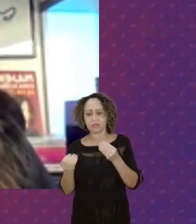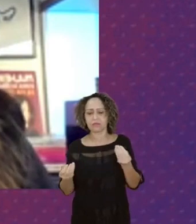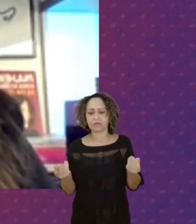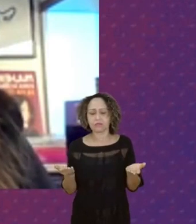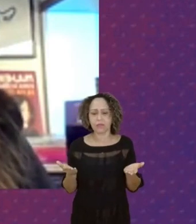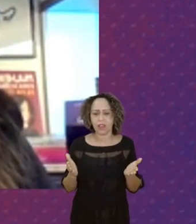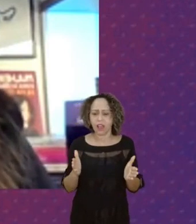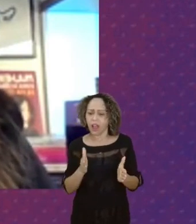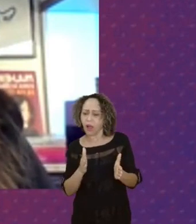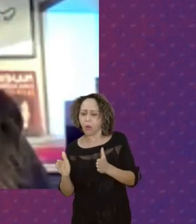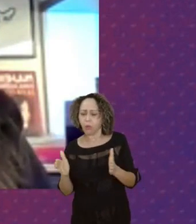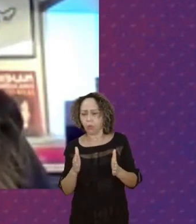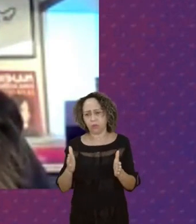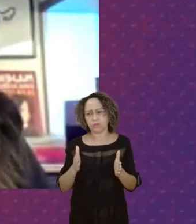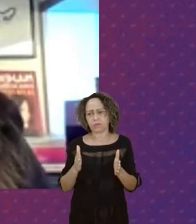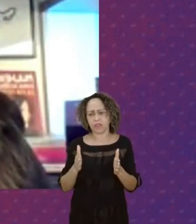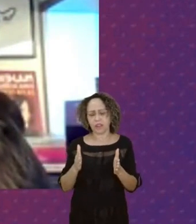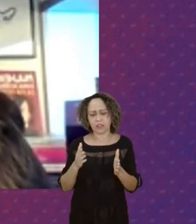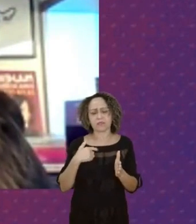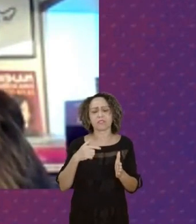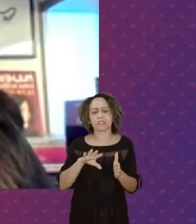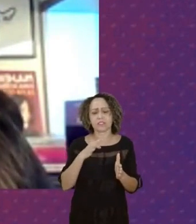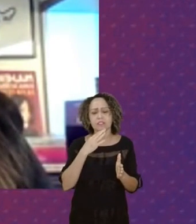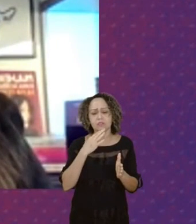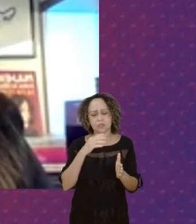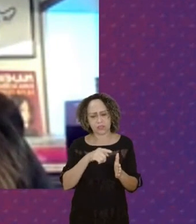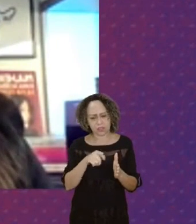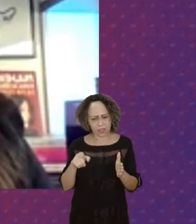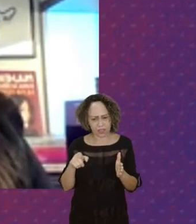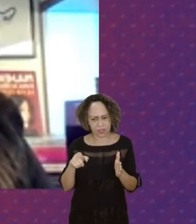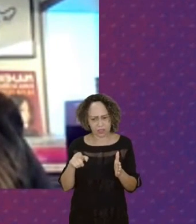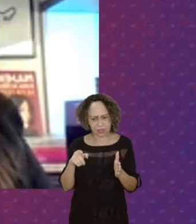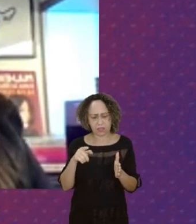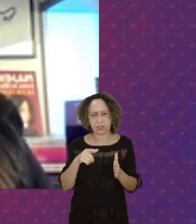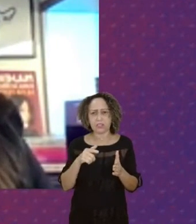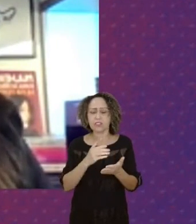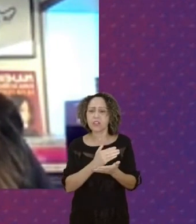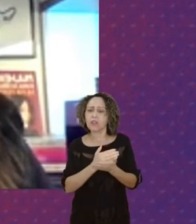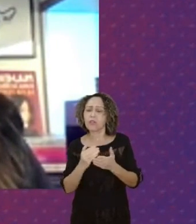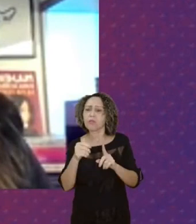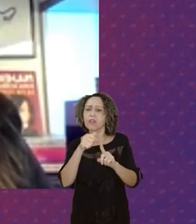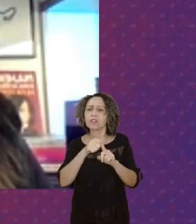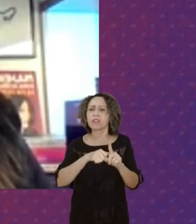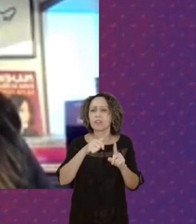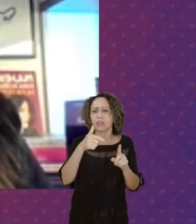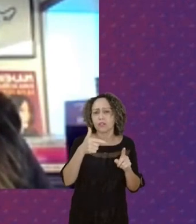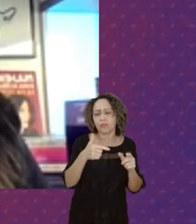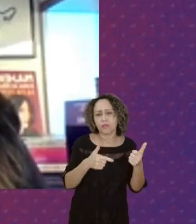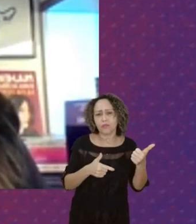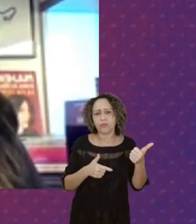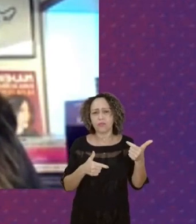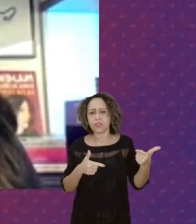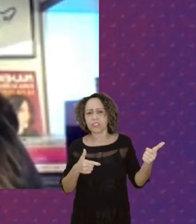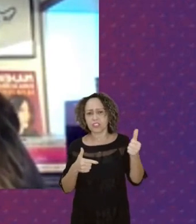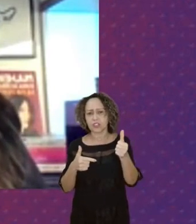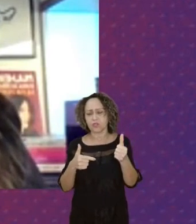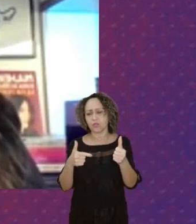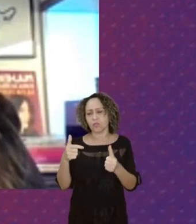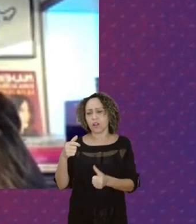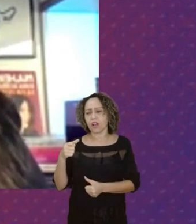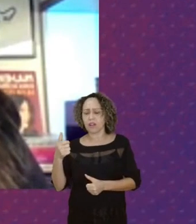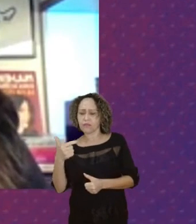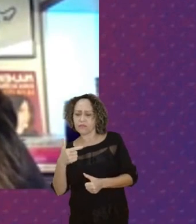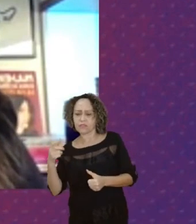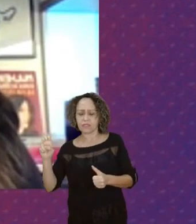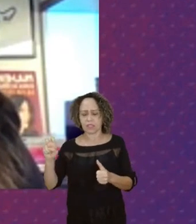alguns prazos, acho que é importante que vocês já conheçam. Entre dia 20 de julho e dia 5 de agosto vão acontecer as convenções